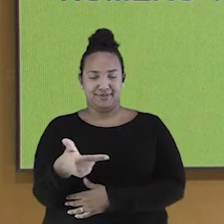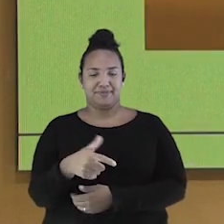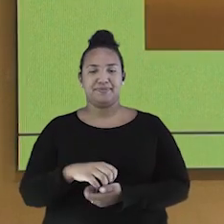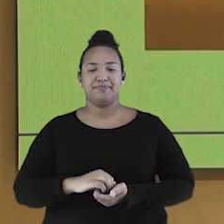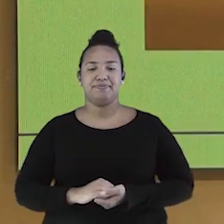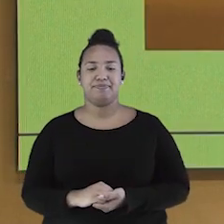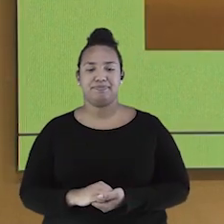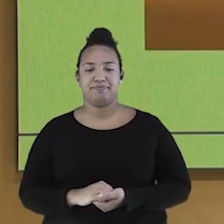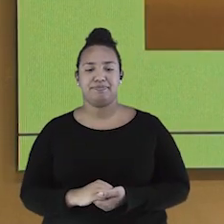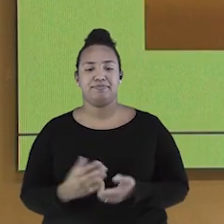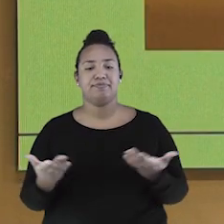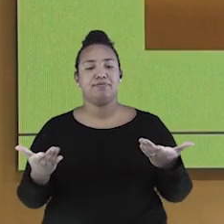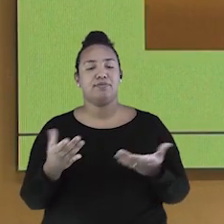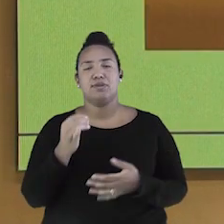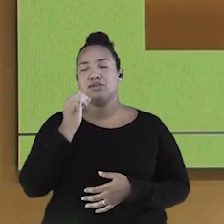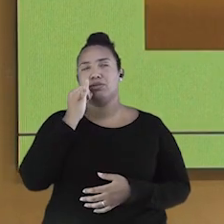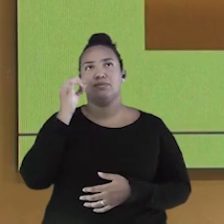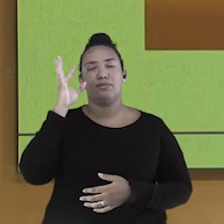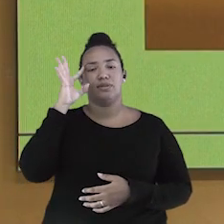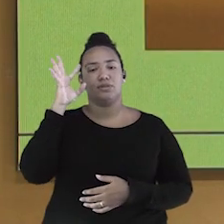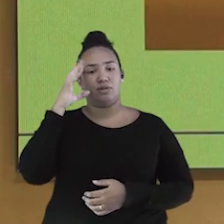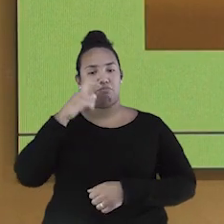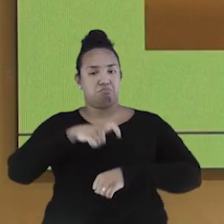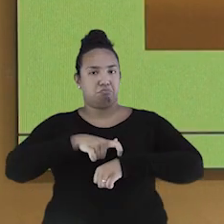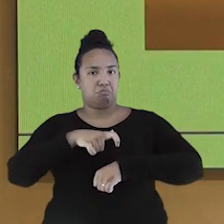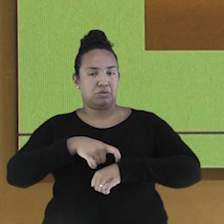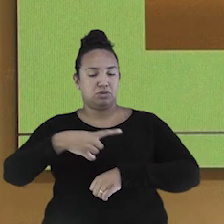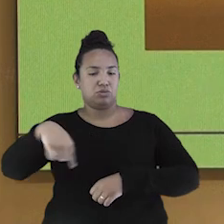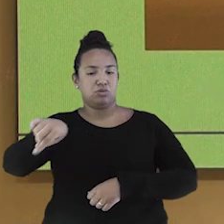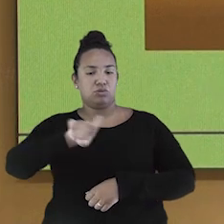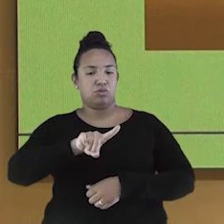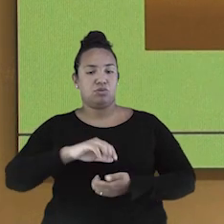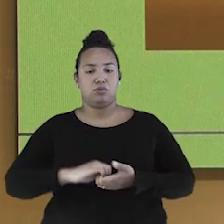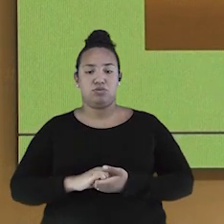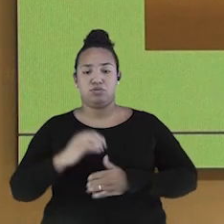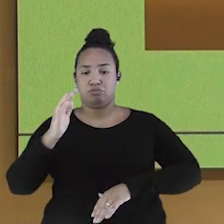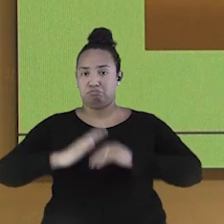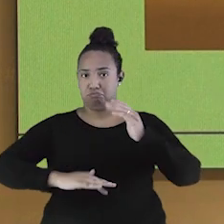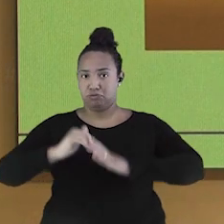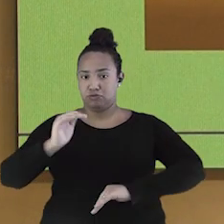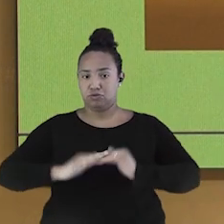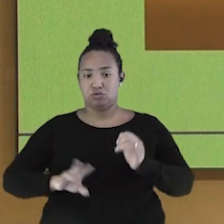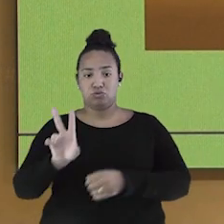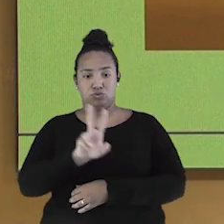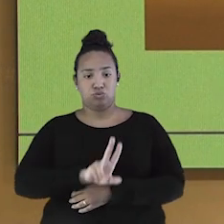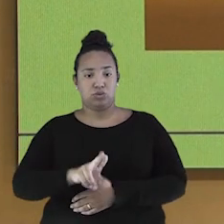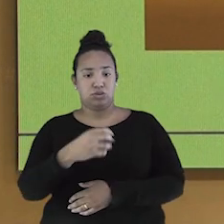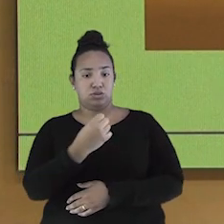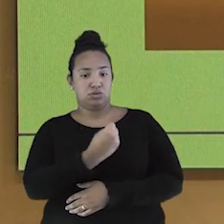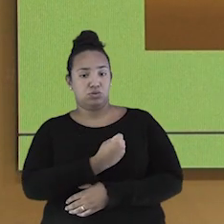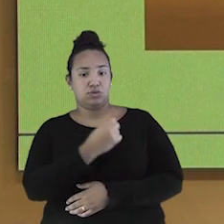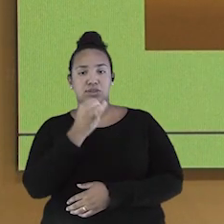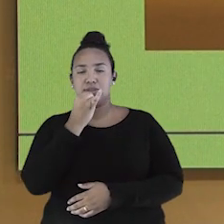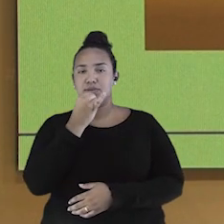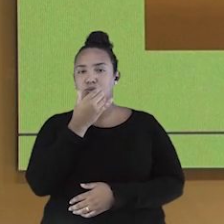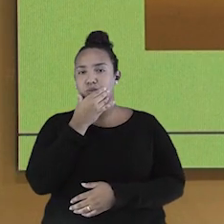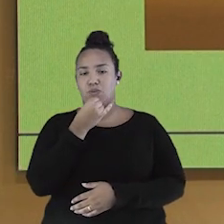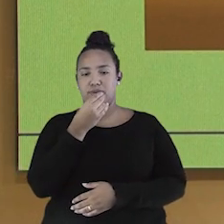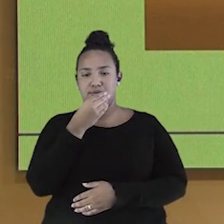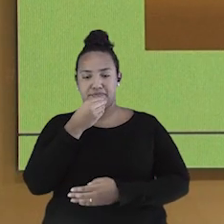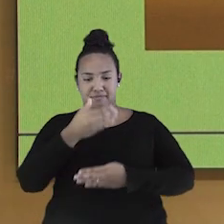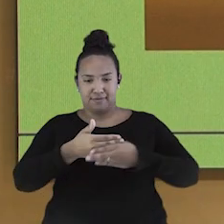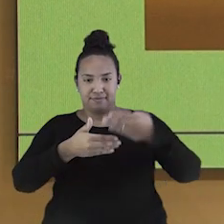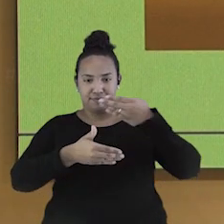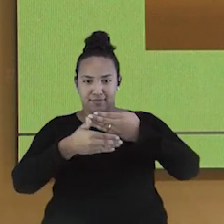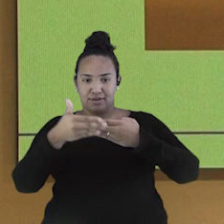Vamos pensar numa situação real? Um profissional que utiliza os números. Por exemplo, um pedreiro. Ele utiliza os